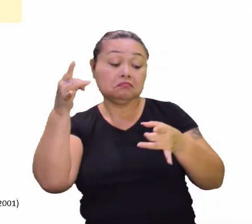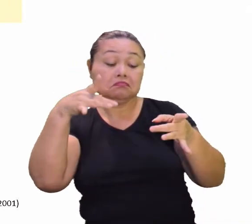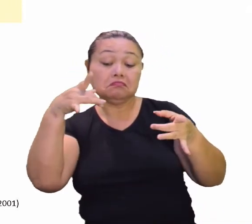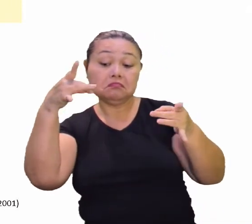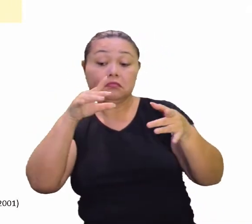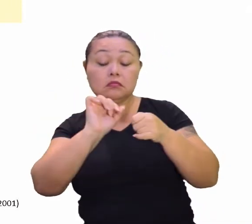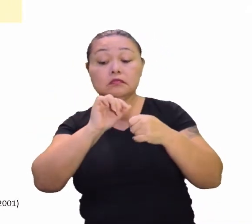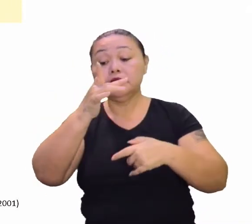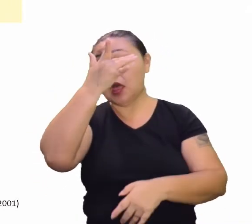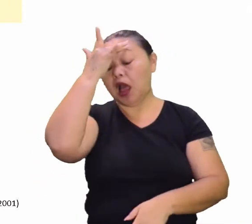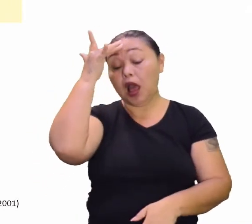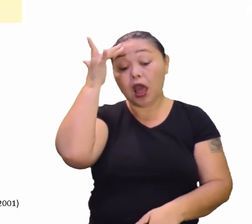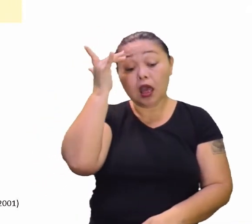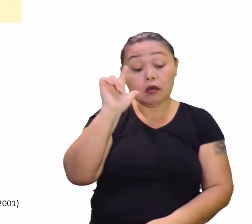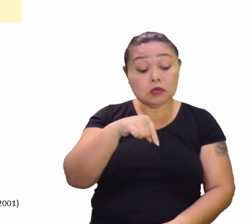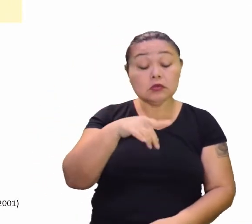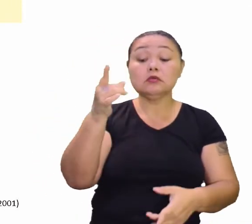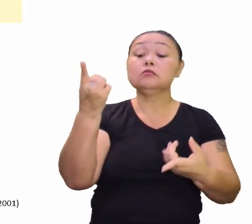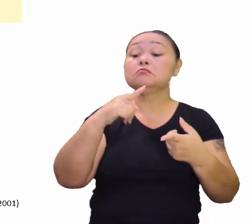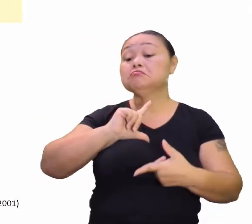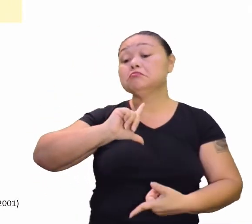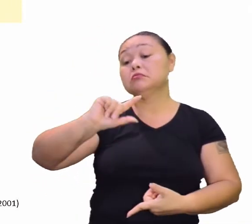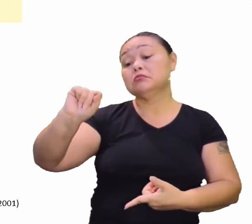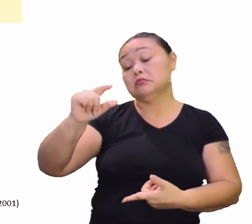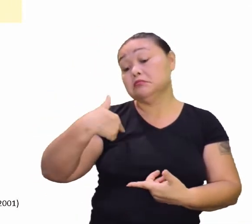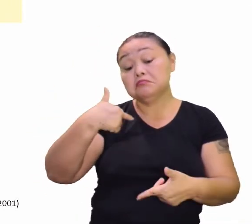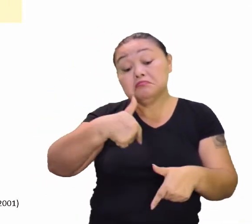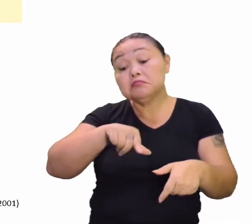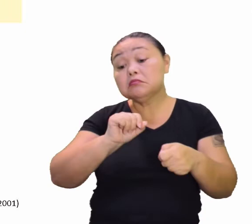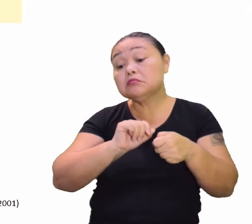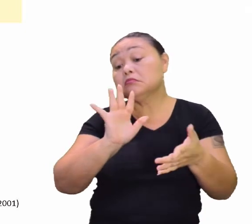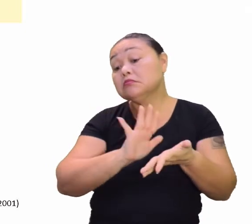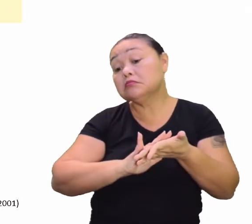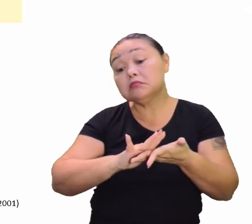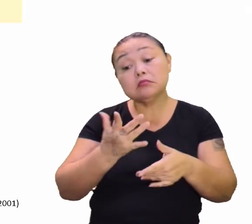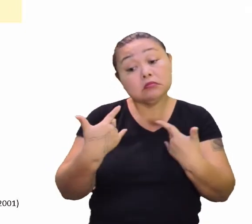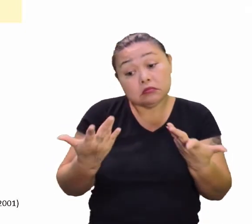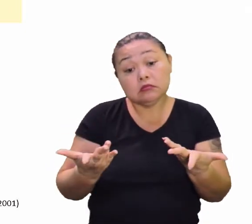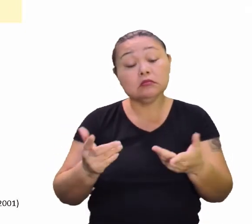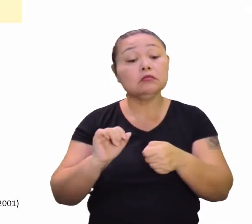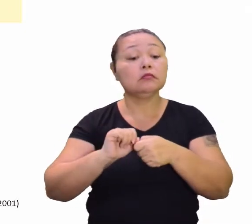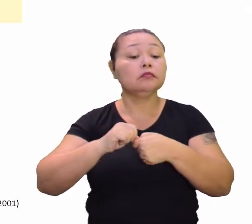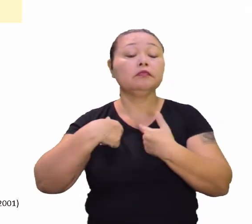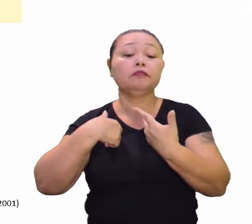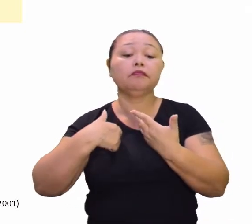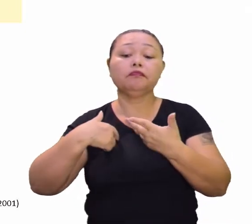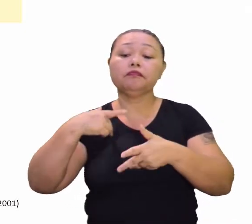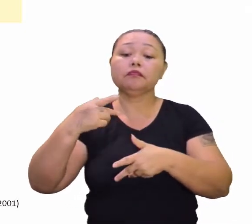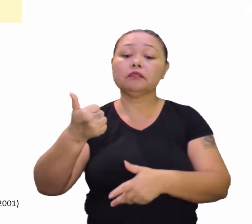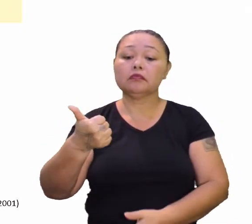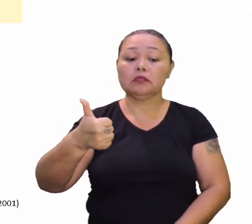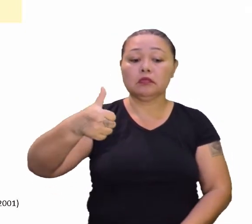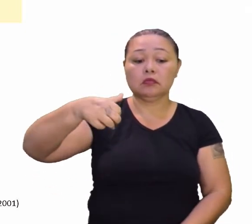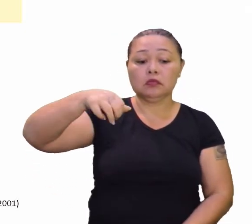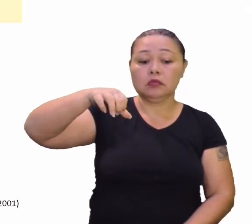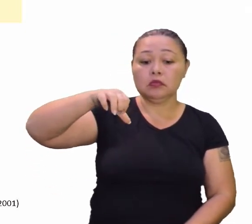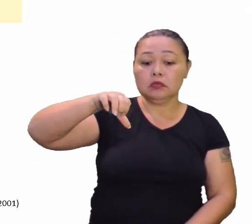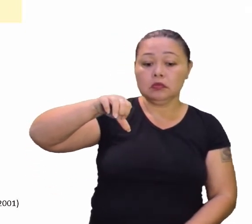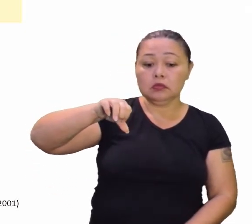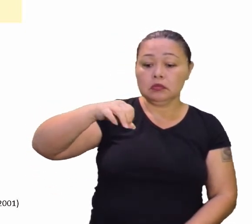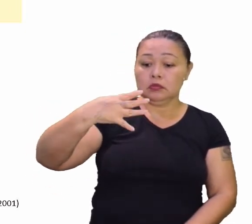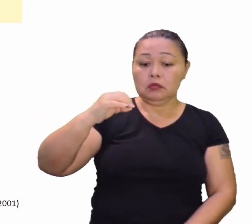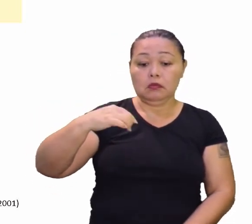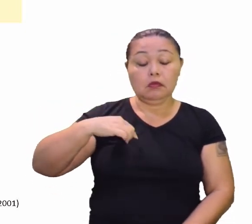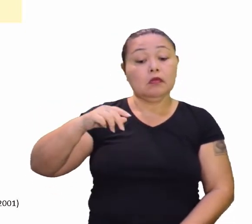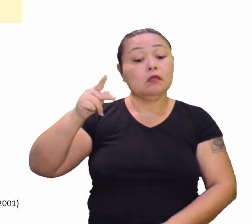Muito bem. as pessoas foram embora, não tinham o que fazer. Exatamente. Então, olha só, em 1940 a população, 591